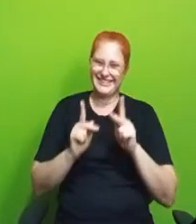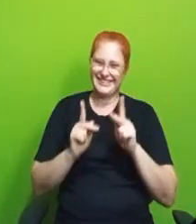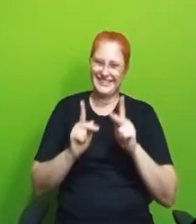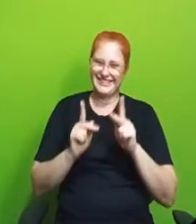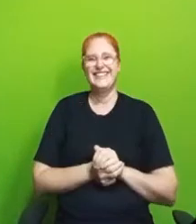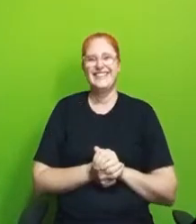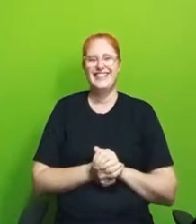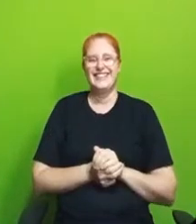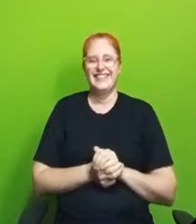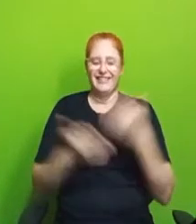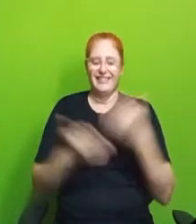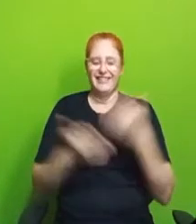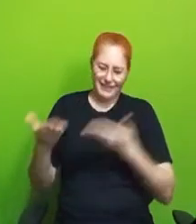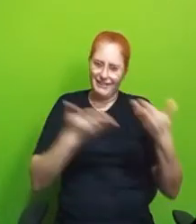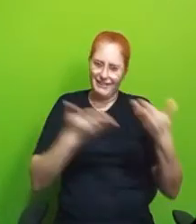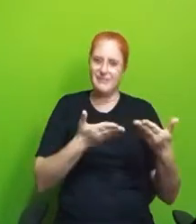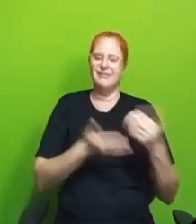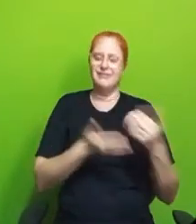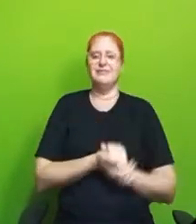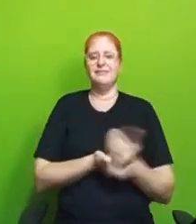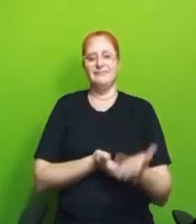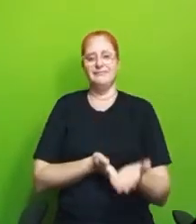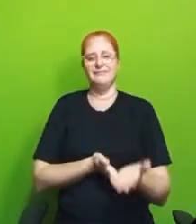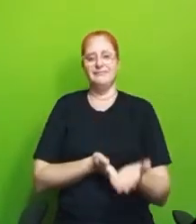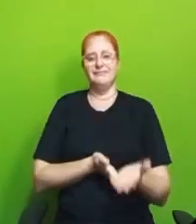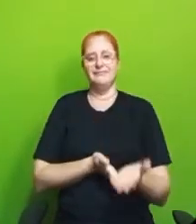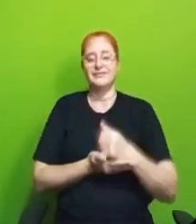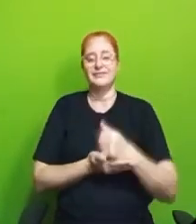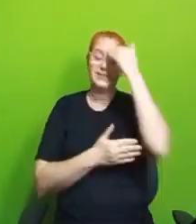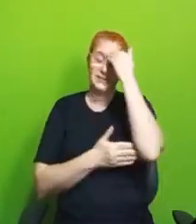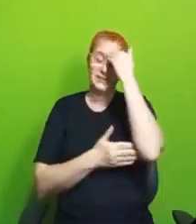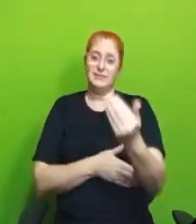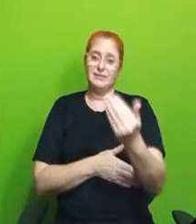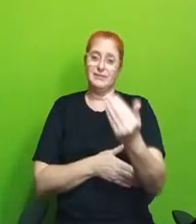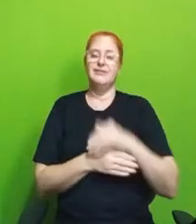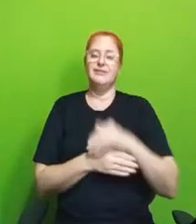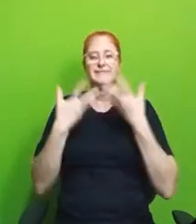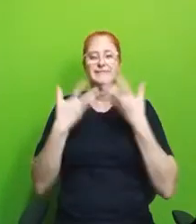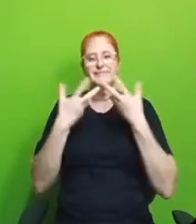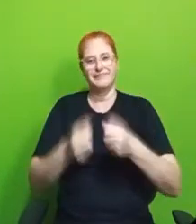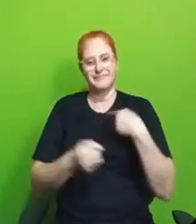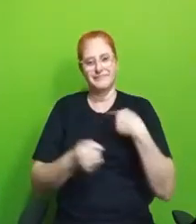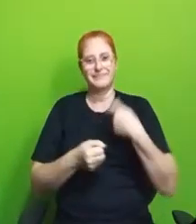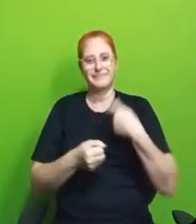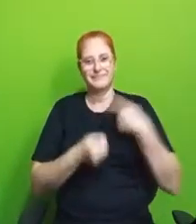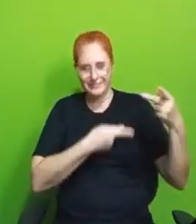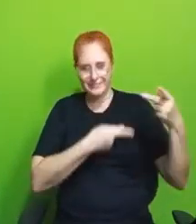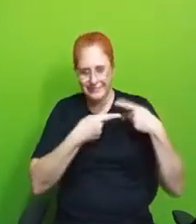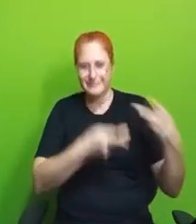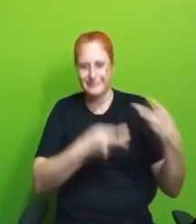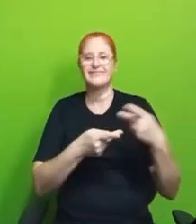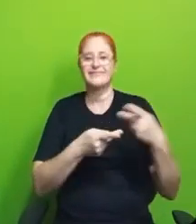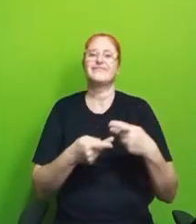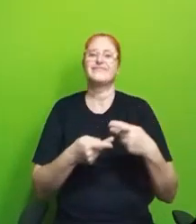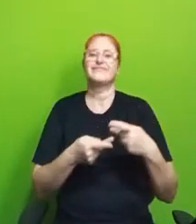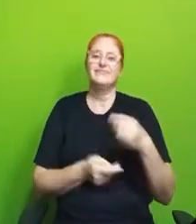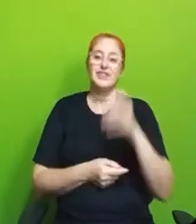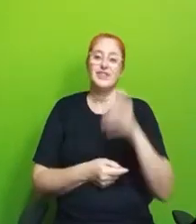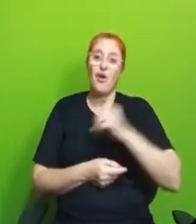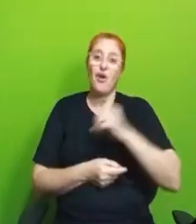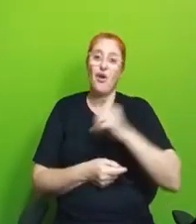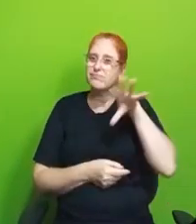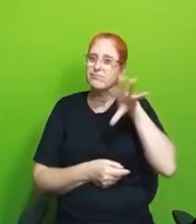convidá-la para cá. Verônica, muito obrigada por ter aceitado o convite. Obrigada mais uma vez. Foi muito bom te ouvir.